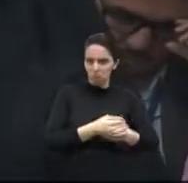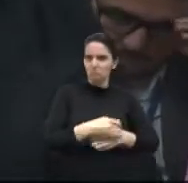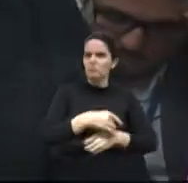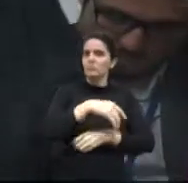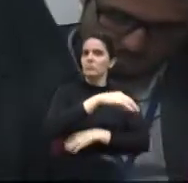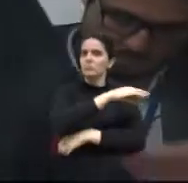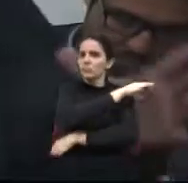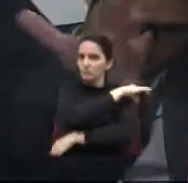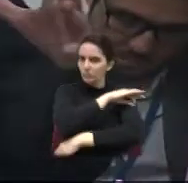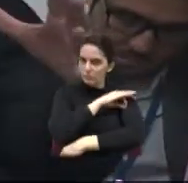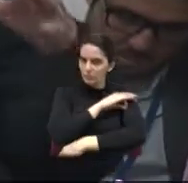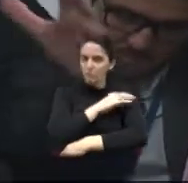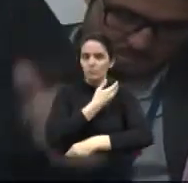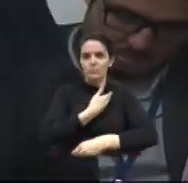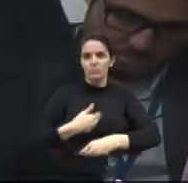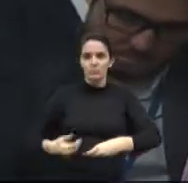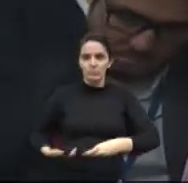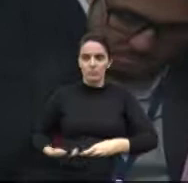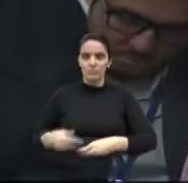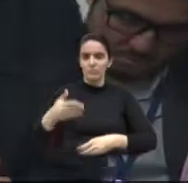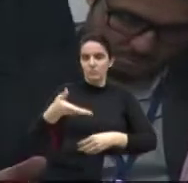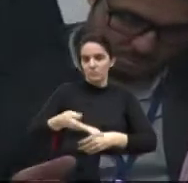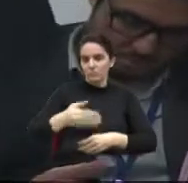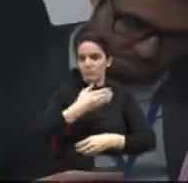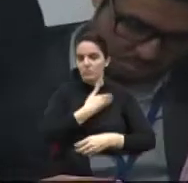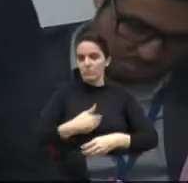outro governo, com unhas e dentes.